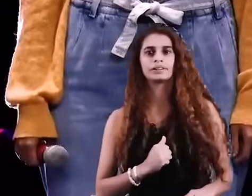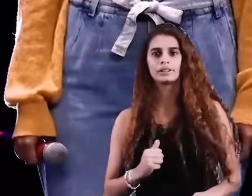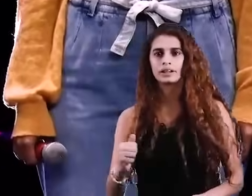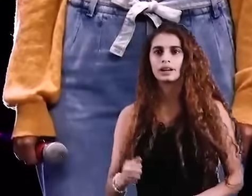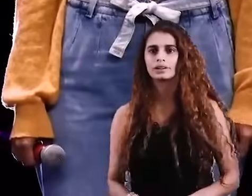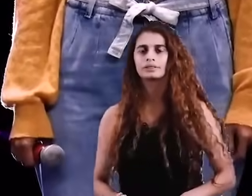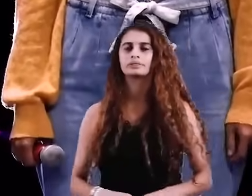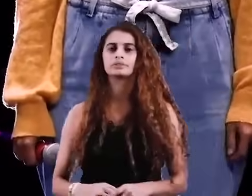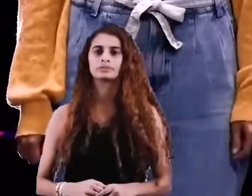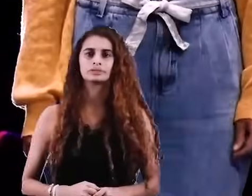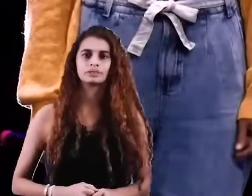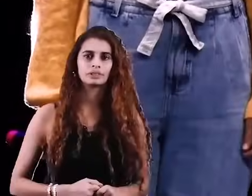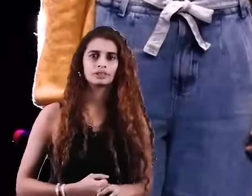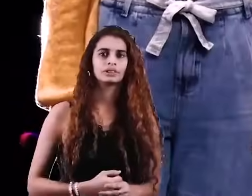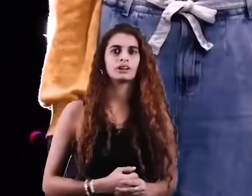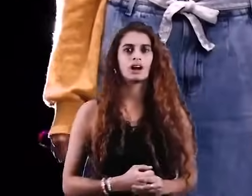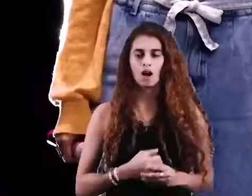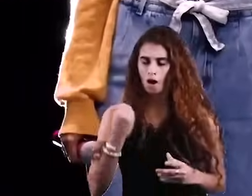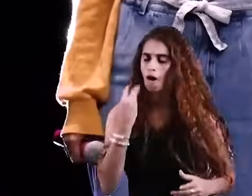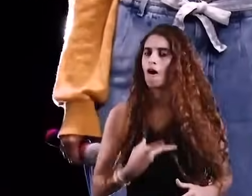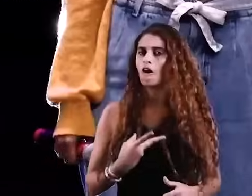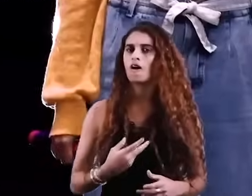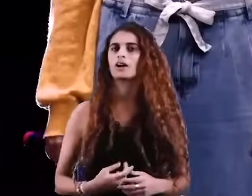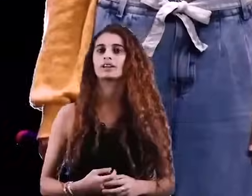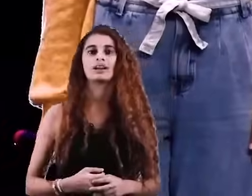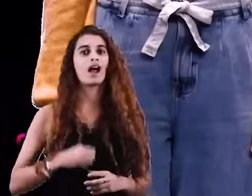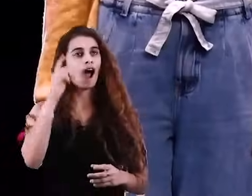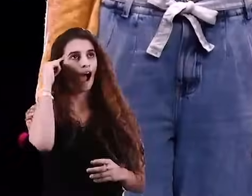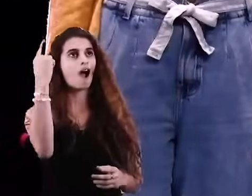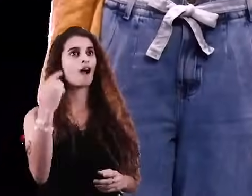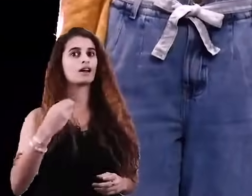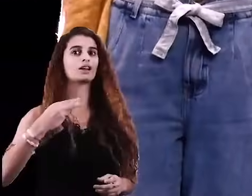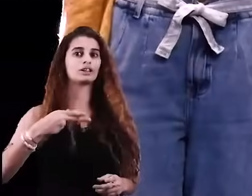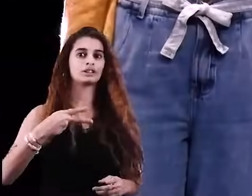Se formou, hein? Graduou. Imagina o que é que vai acontecer em 2022.